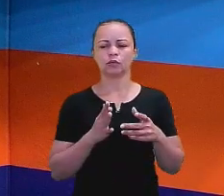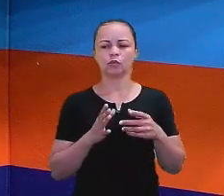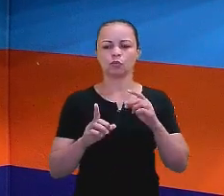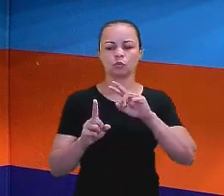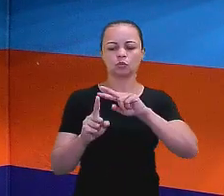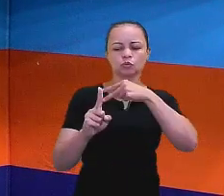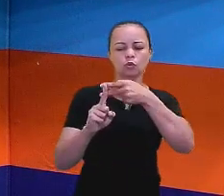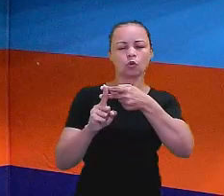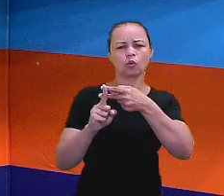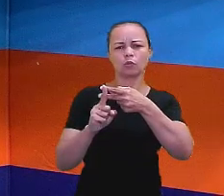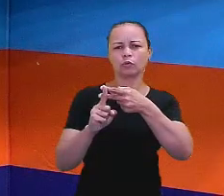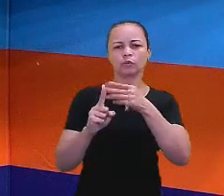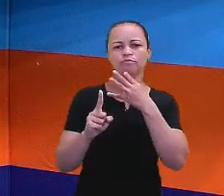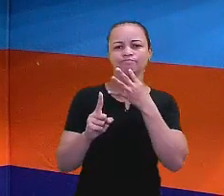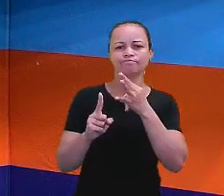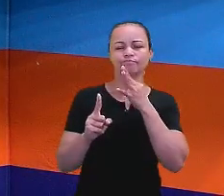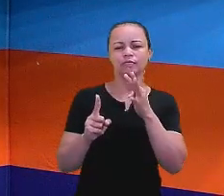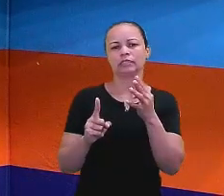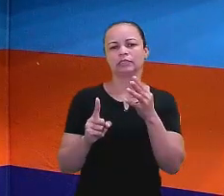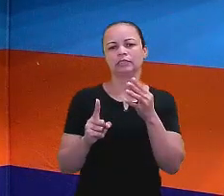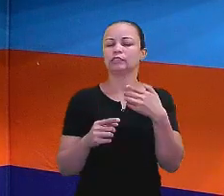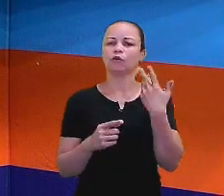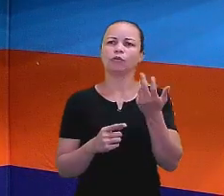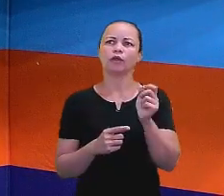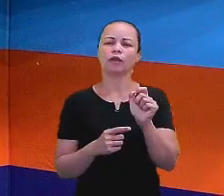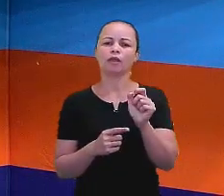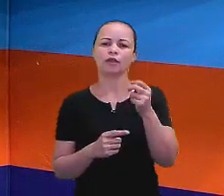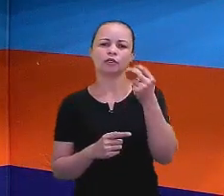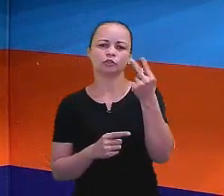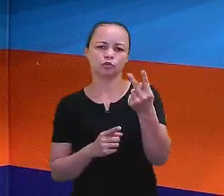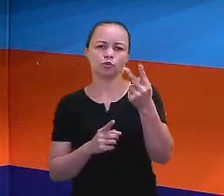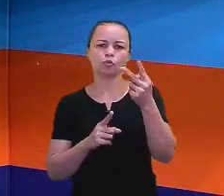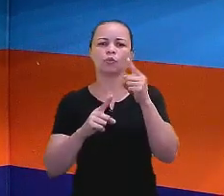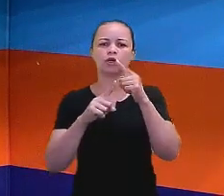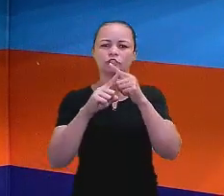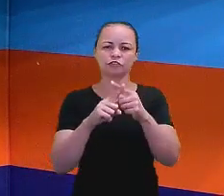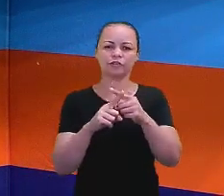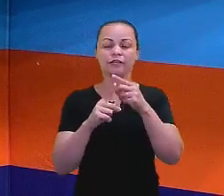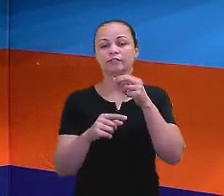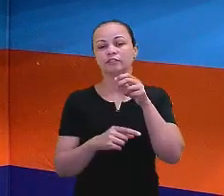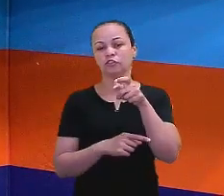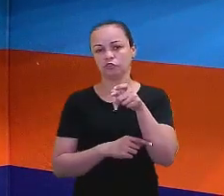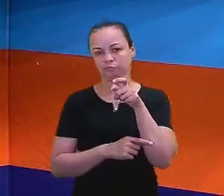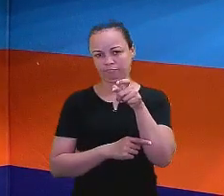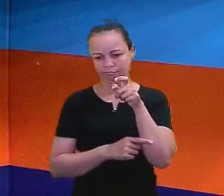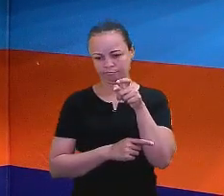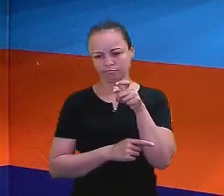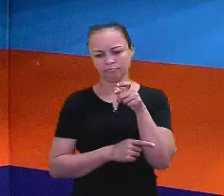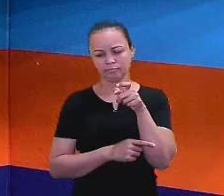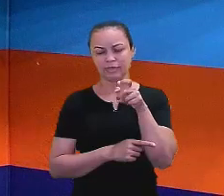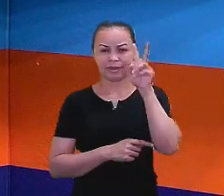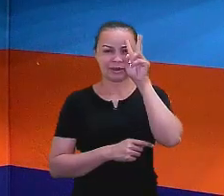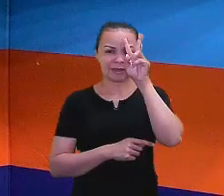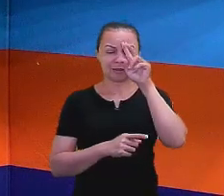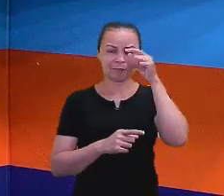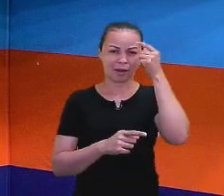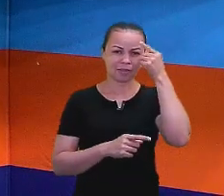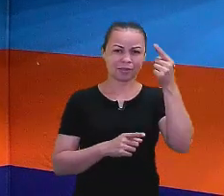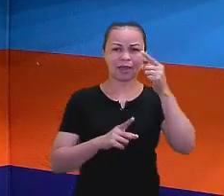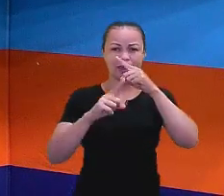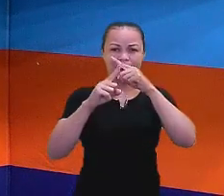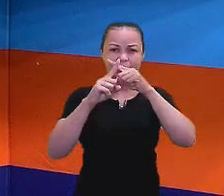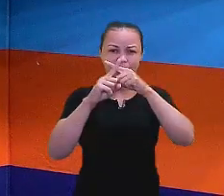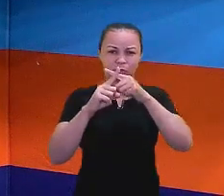desconhecido, que é x, é 2 vezes x, né? Lembra lá da ideia de dobro, que está multiplicando um outro